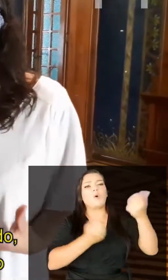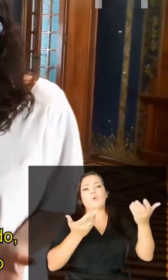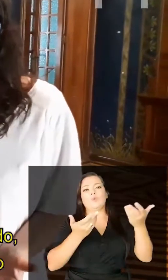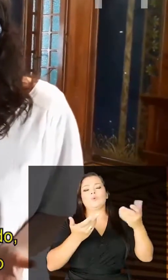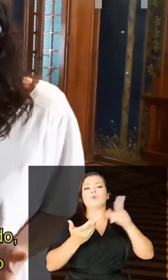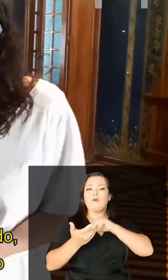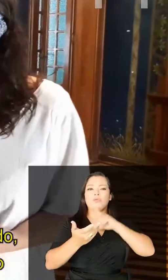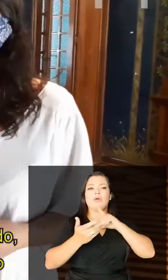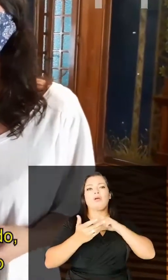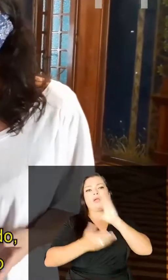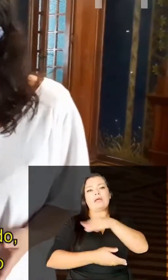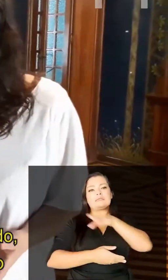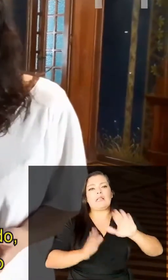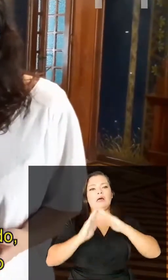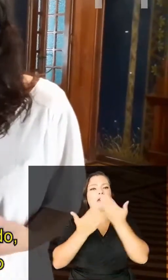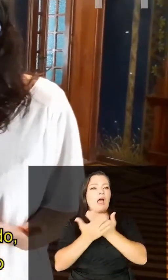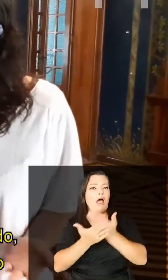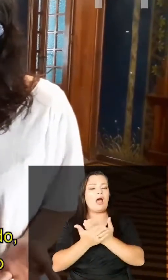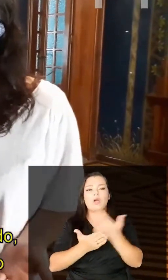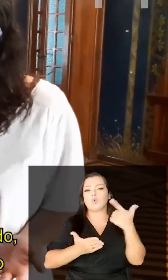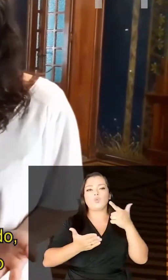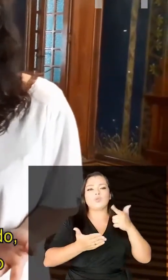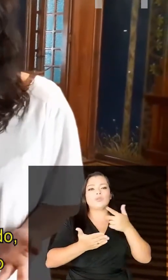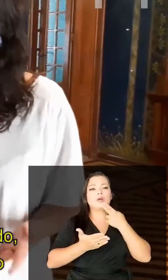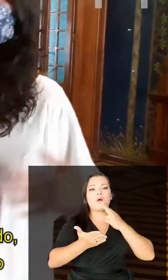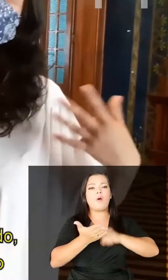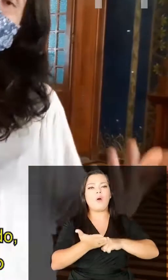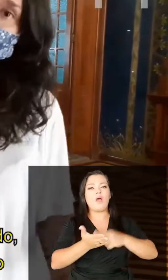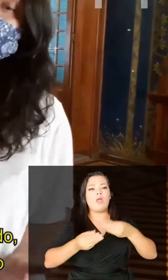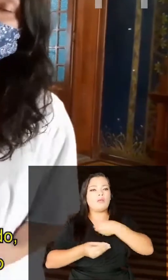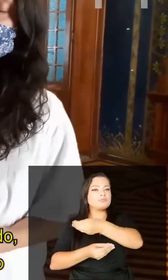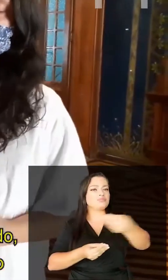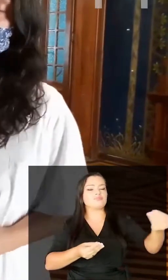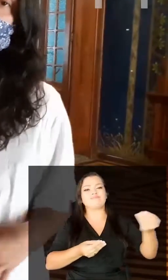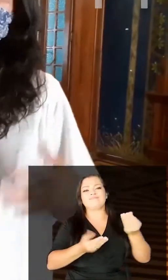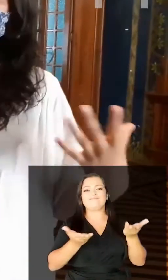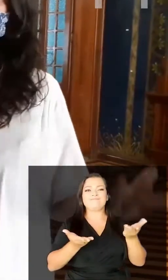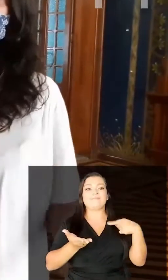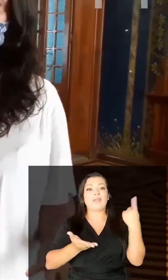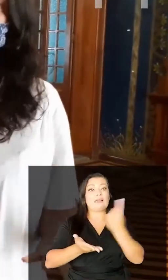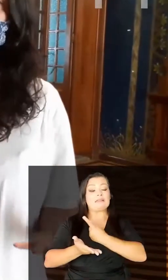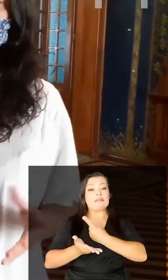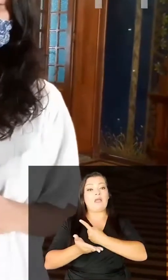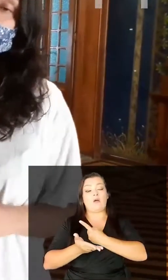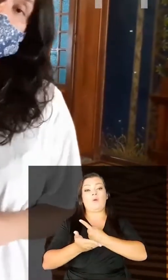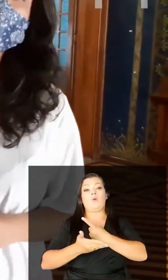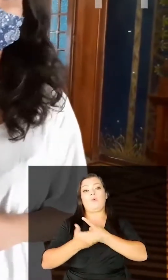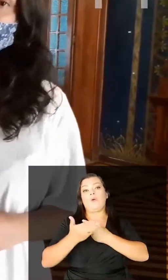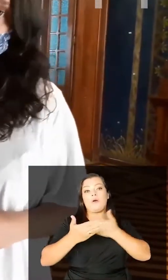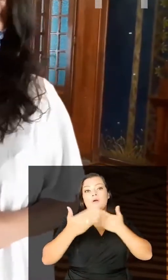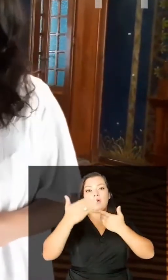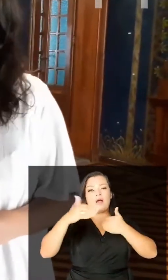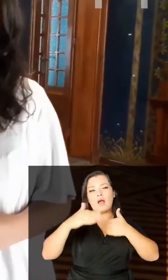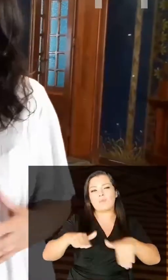correio, né, de postagem aérea também interrompido, a gente também teve que adaptar. Então o concurso de desenhos ficou para